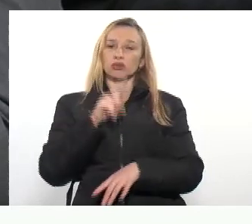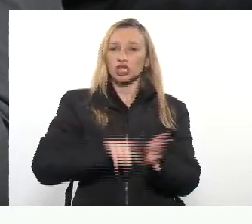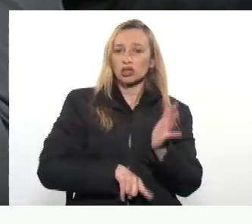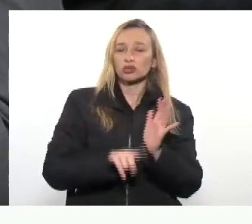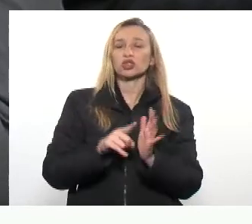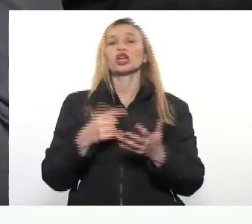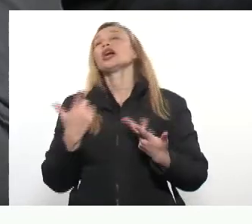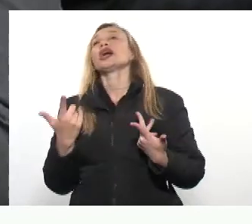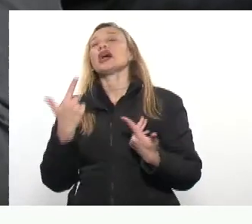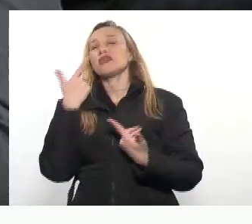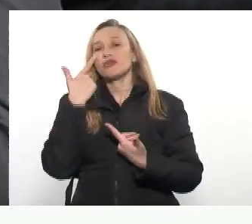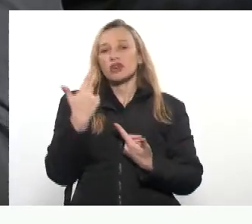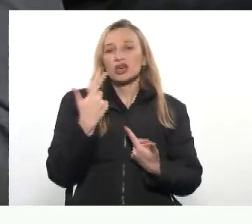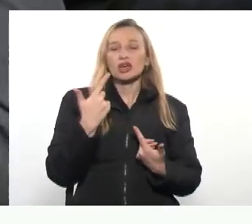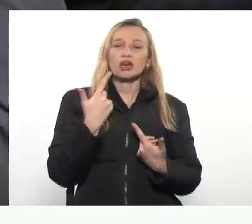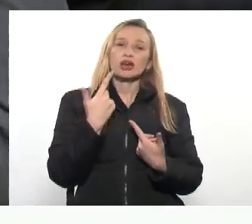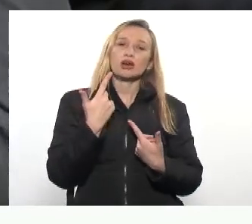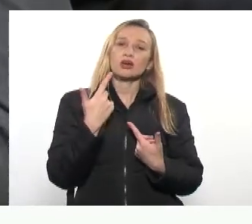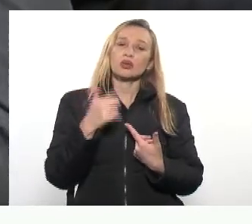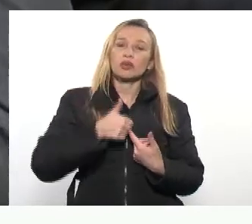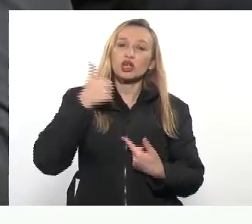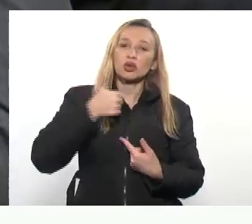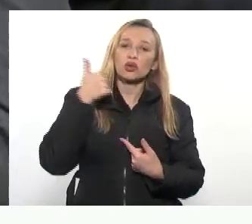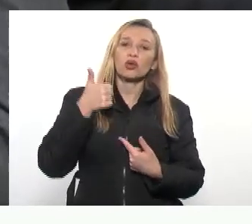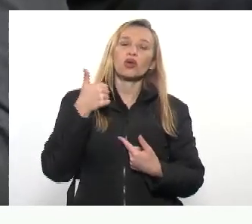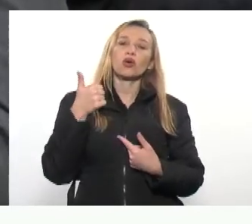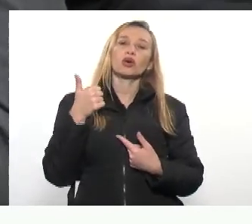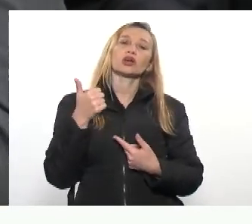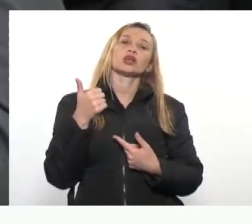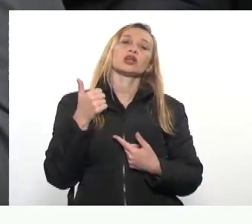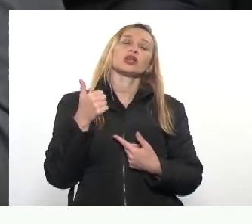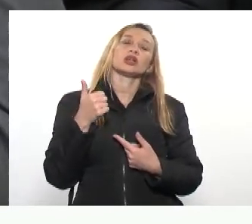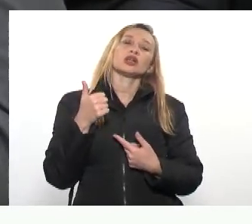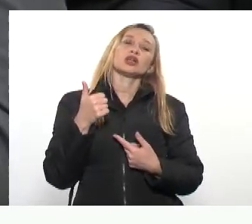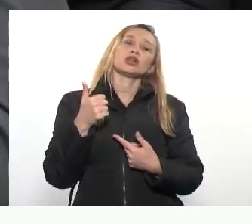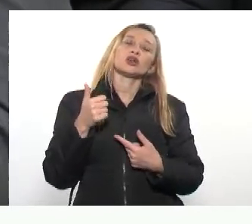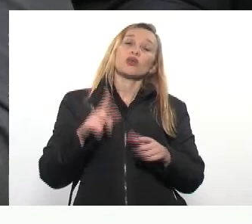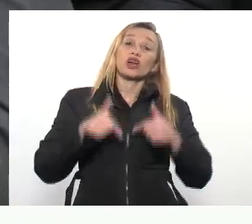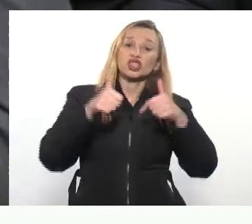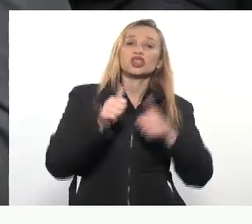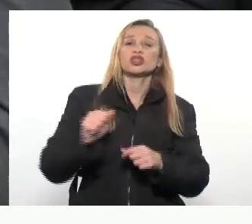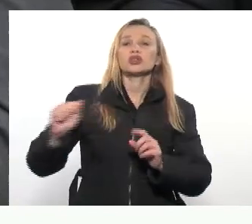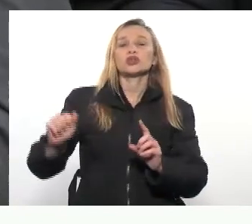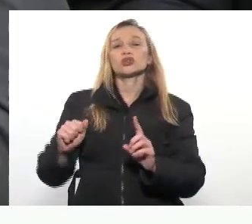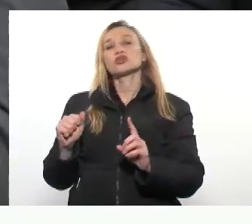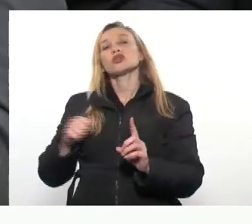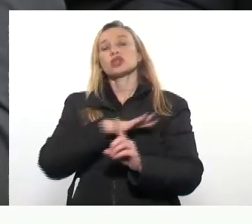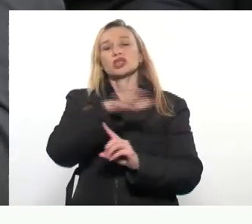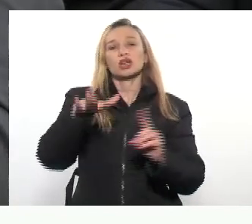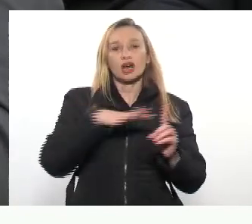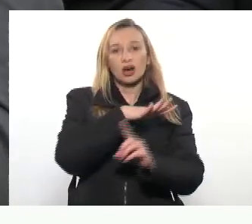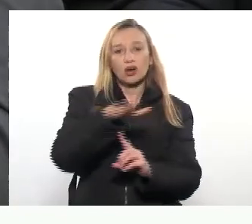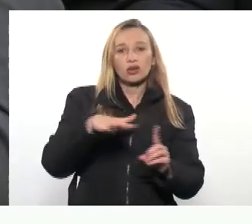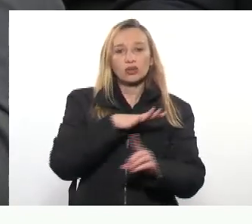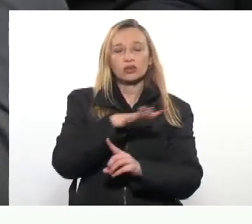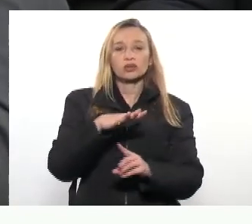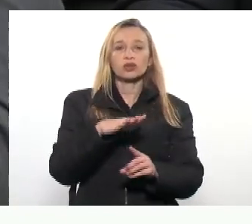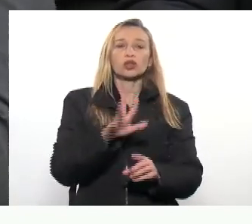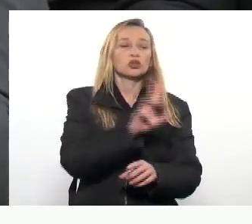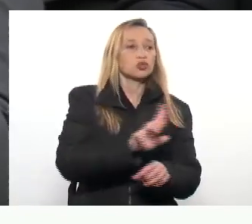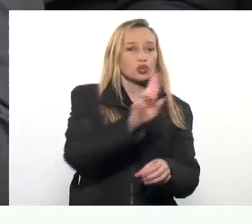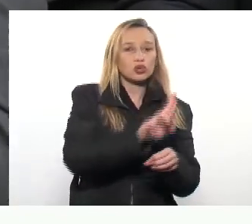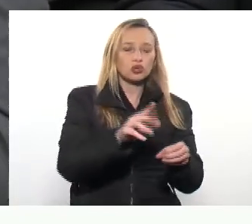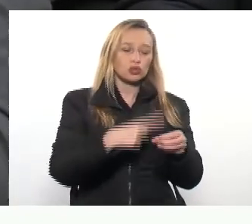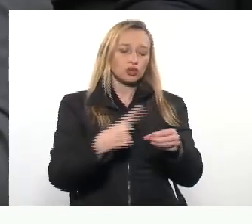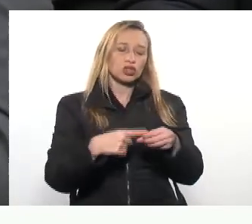tentar enxergar e ser uma ferramenta social naquelas condições do município. Então,